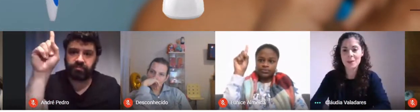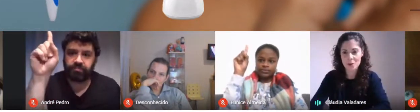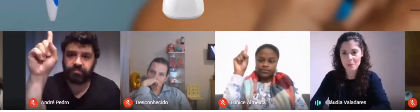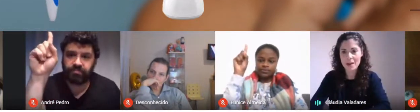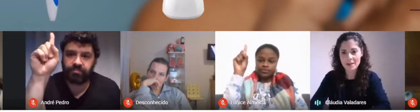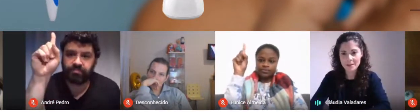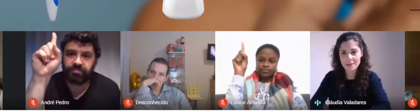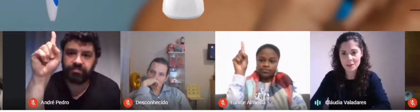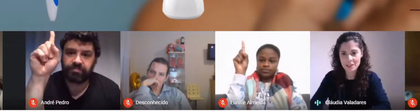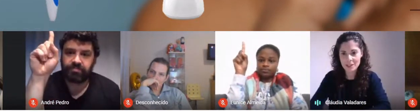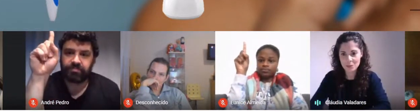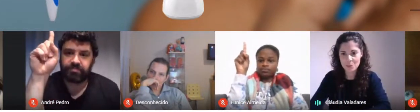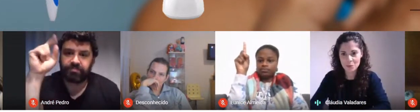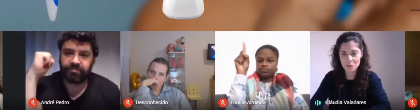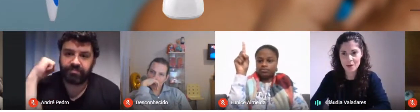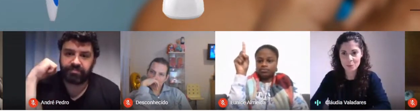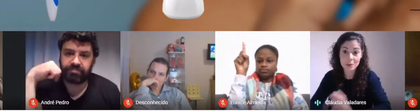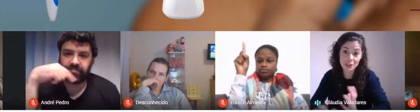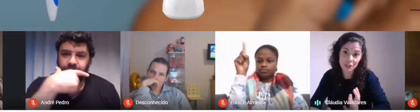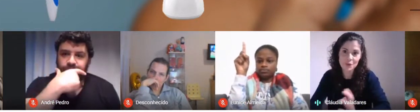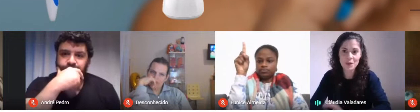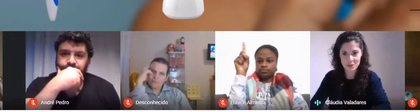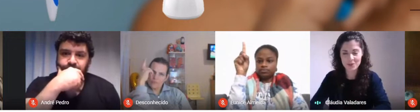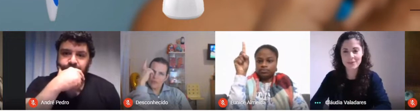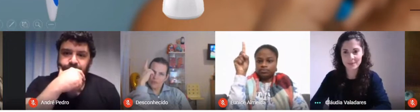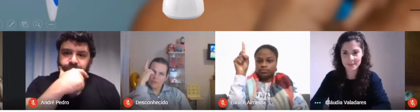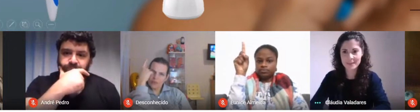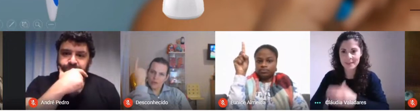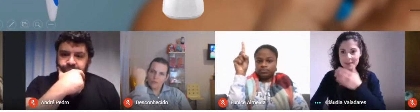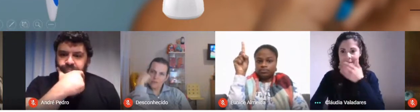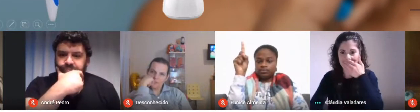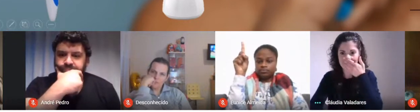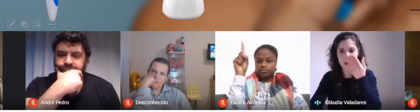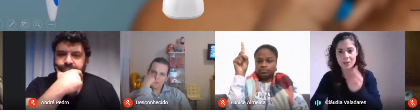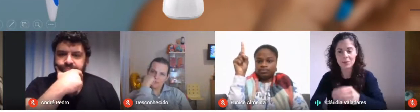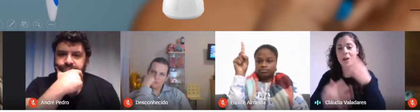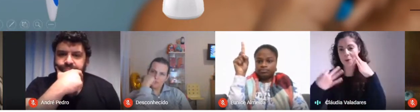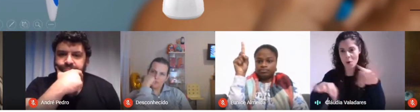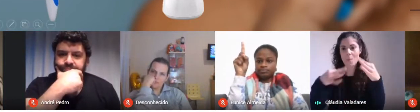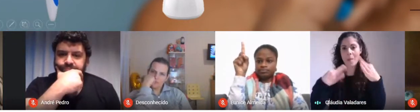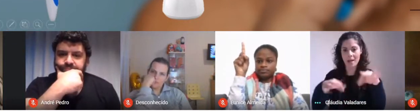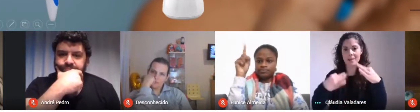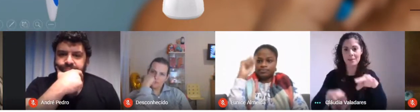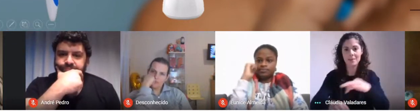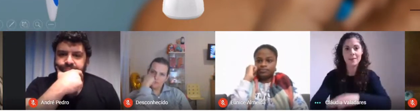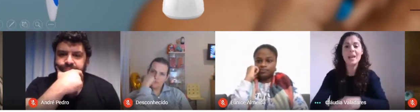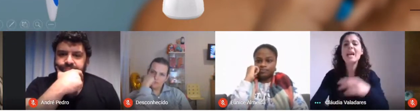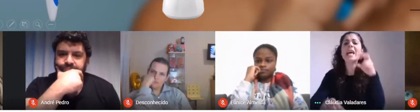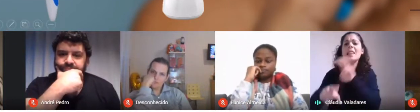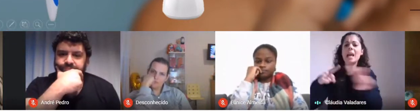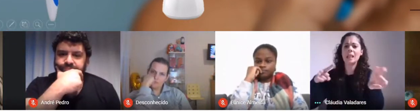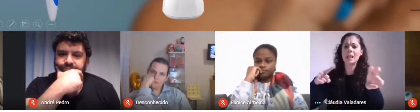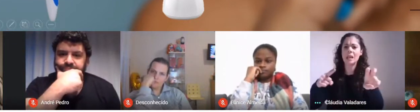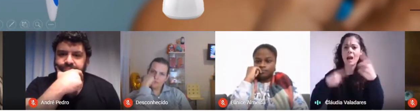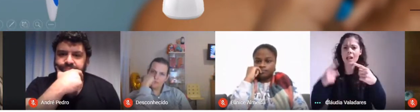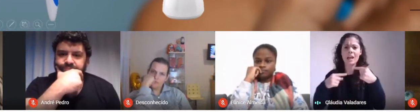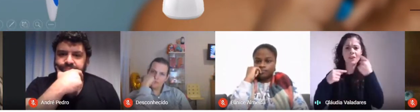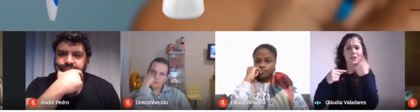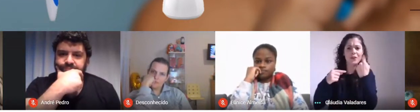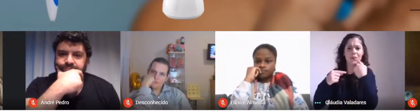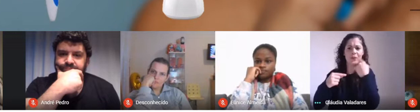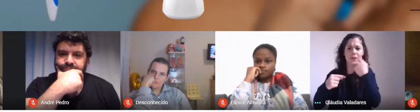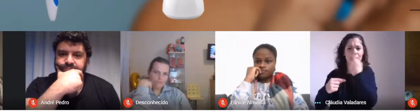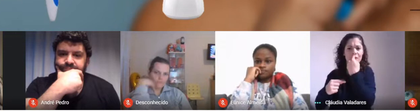A normal, tenho aqui 3 mãos no ar, pelo menos as que eu vejo. A elétrica, alguém 4, a usa? normal. Elétrica,